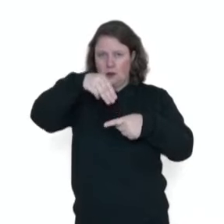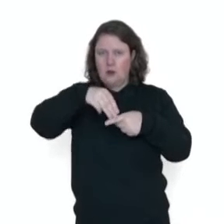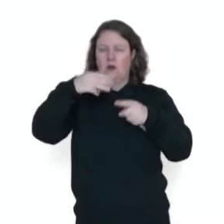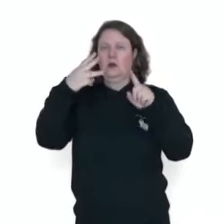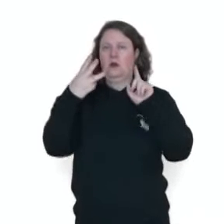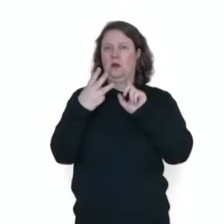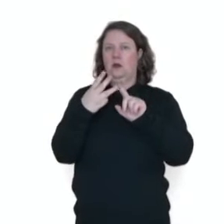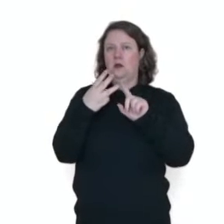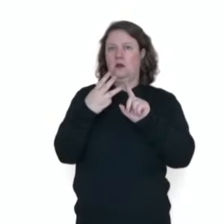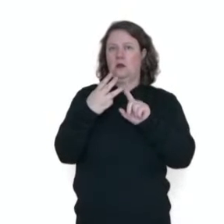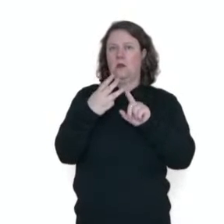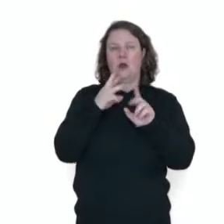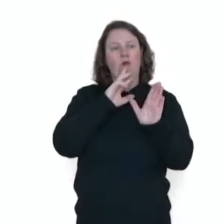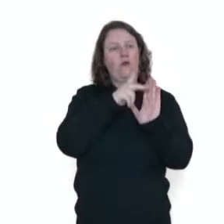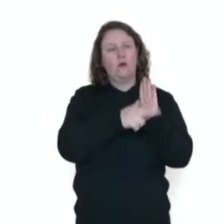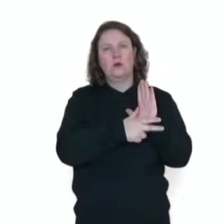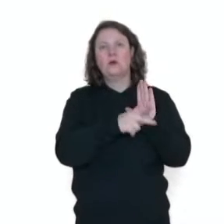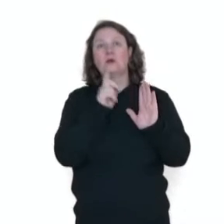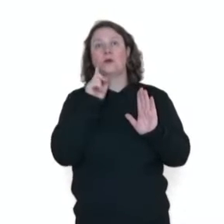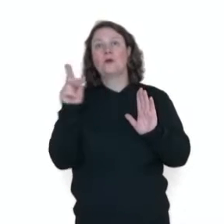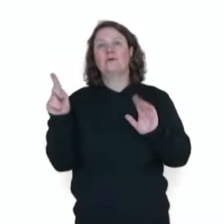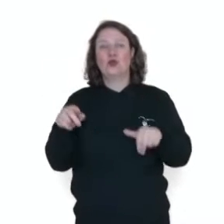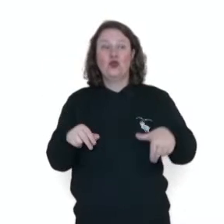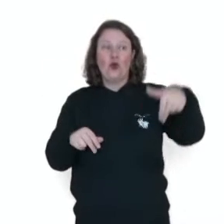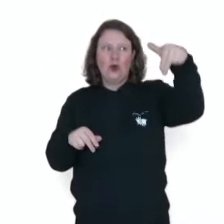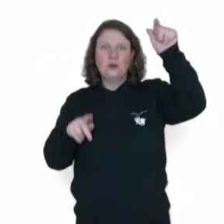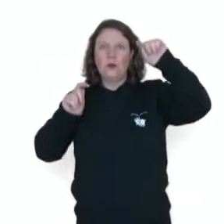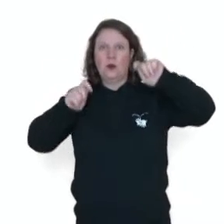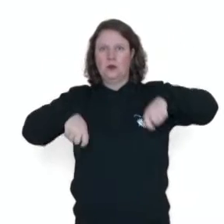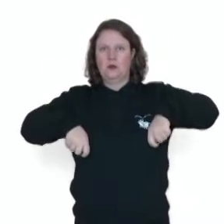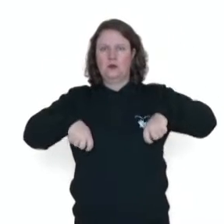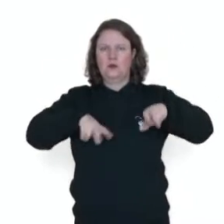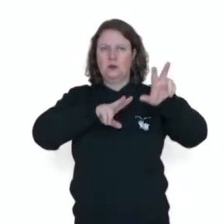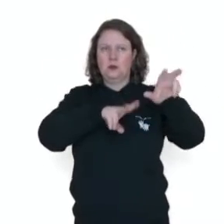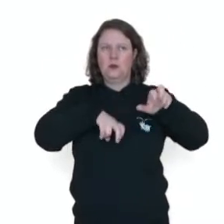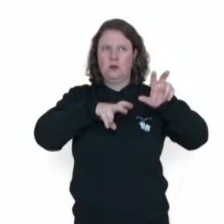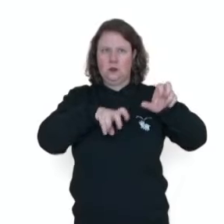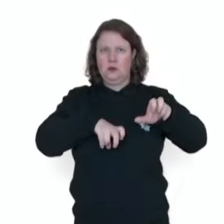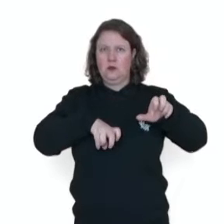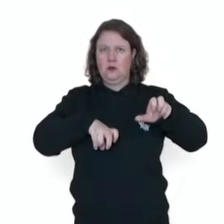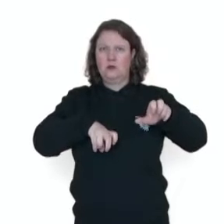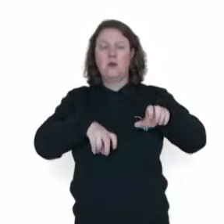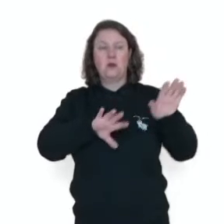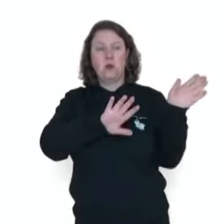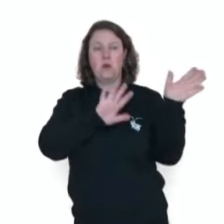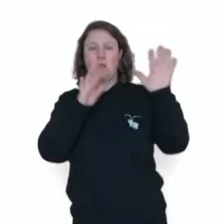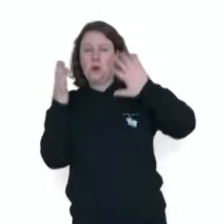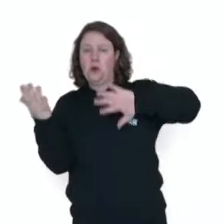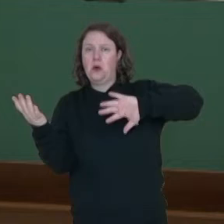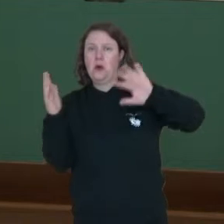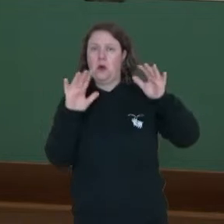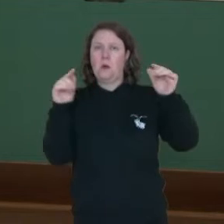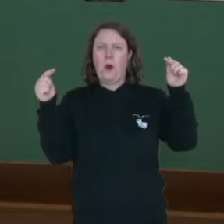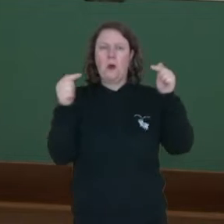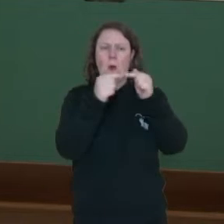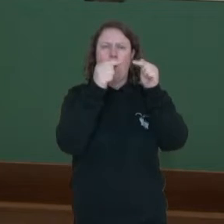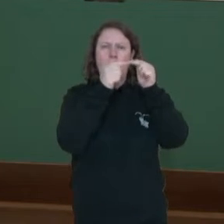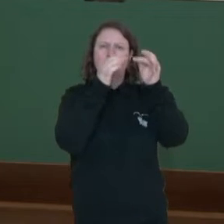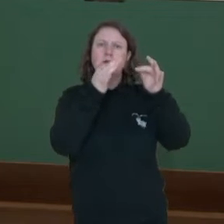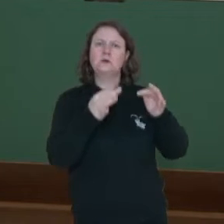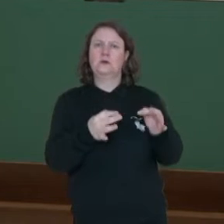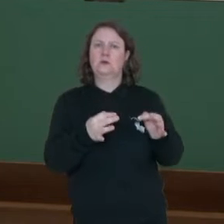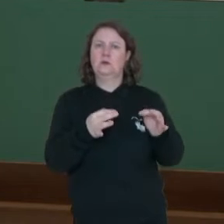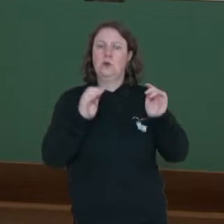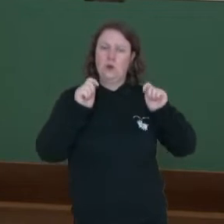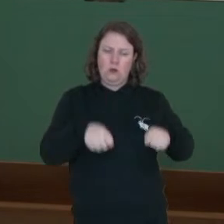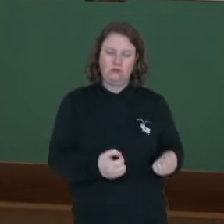para o oeste do estado de São Paulo, né, onde o café vai encontrar condições de produção, né? Vai encontrar